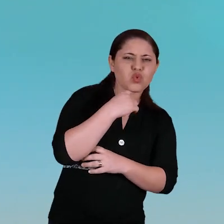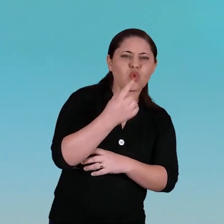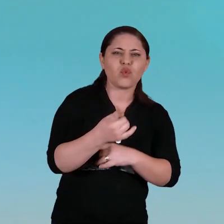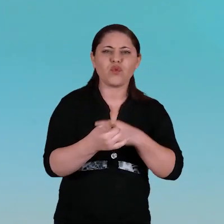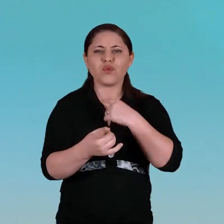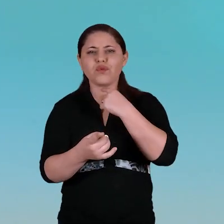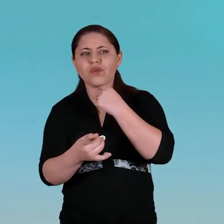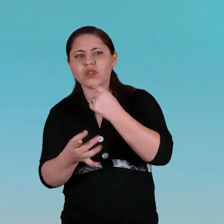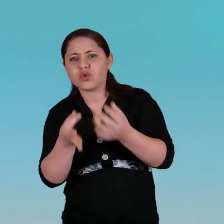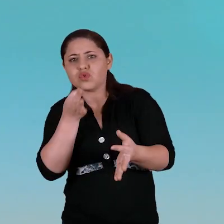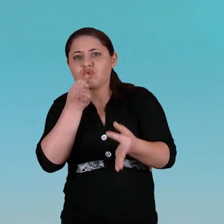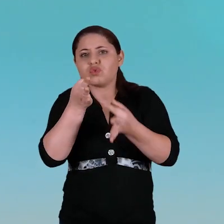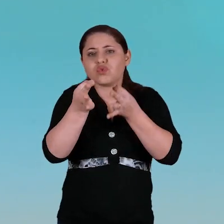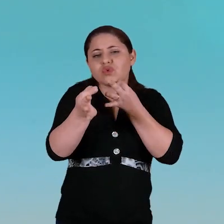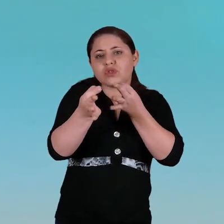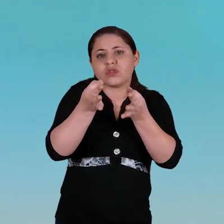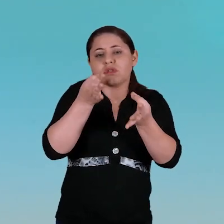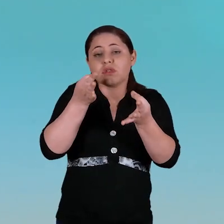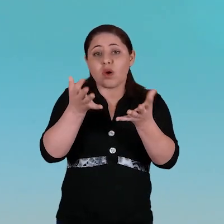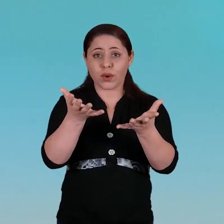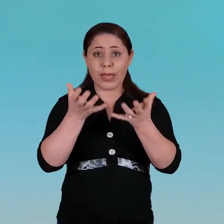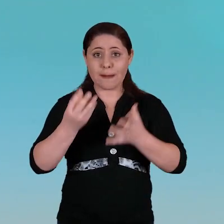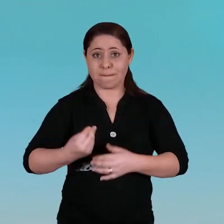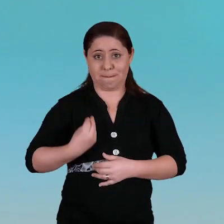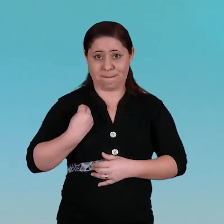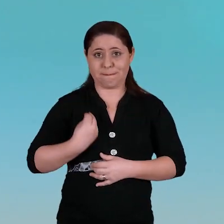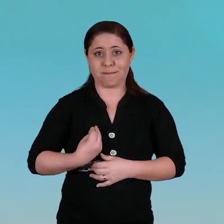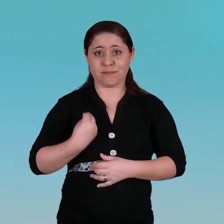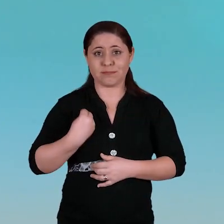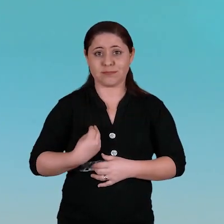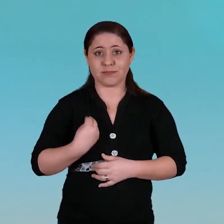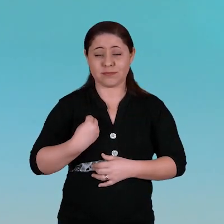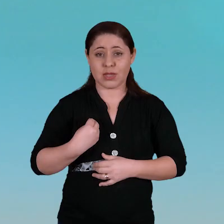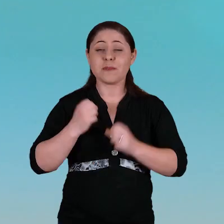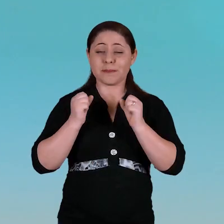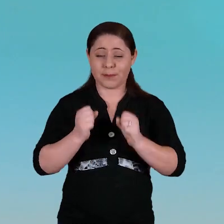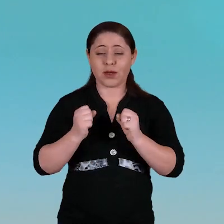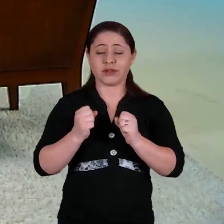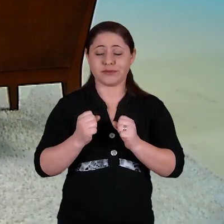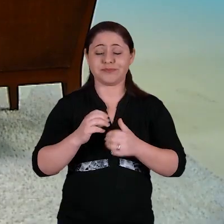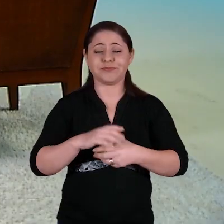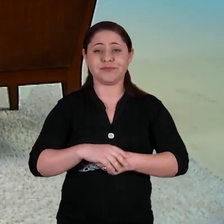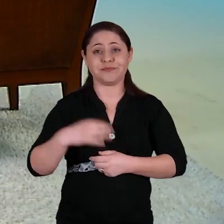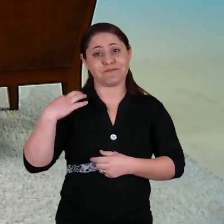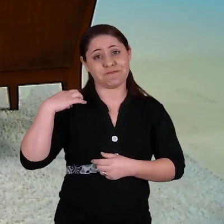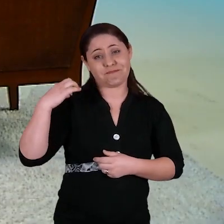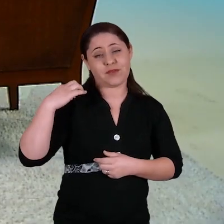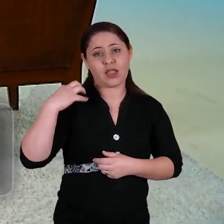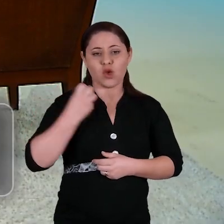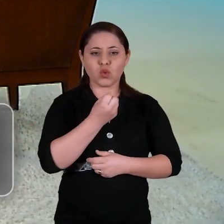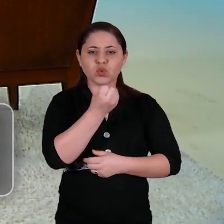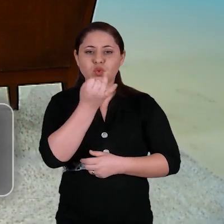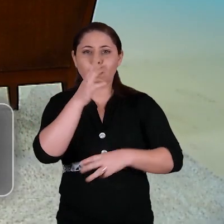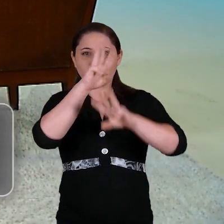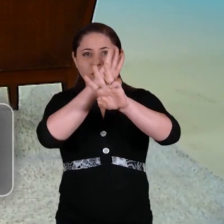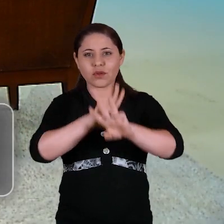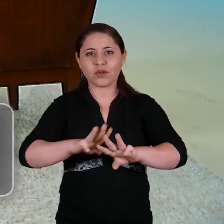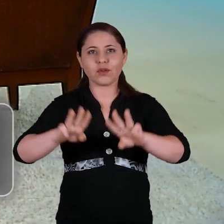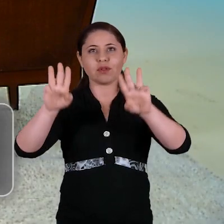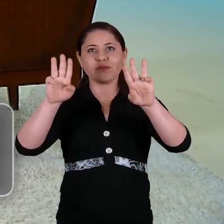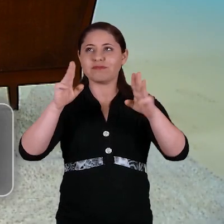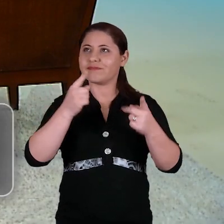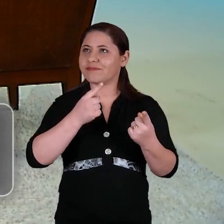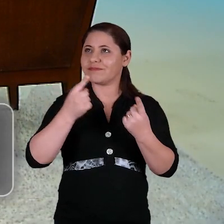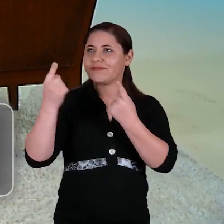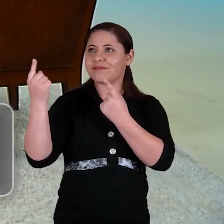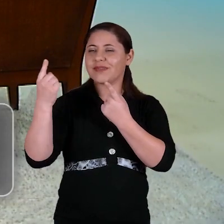tiver alguma sugestão e quiser participar, né, está à disposição. Então tá, os telefones, o e-mail estão todos